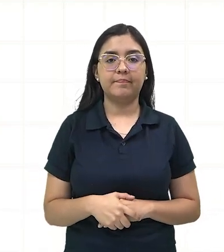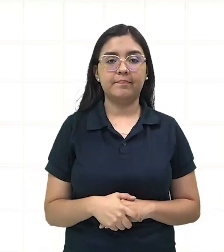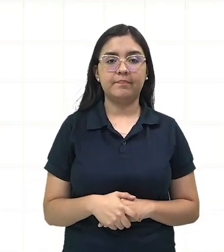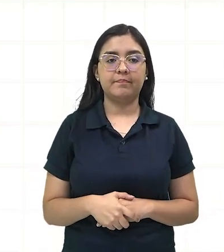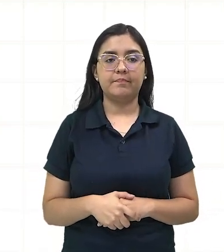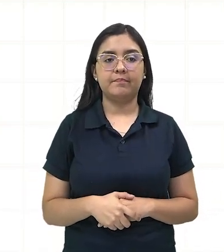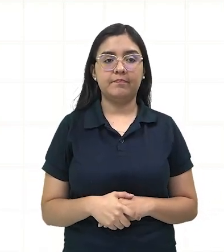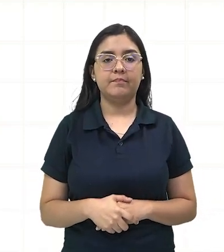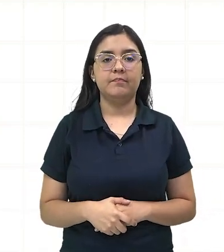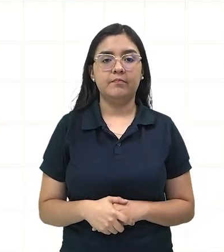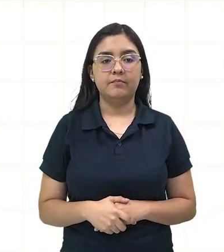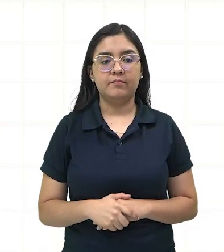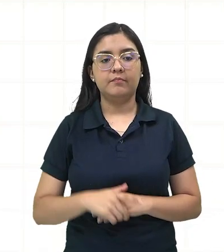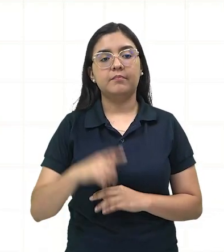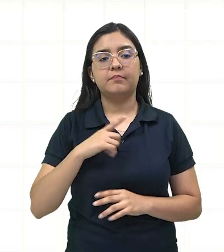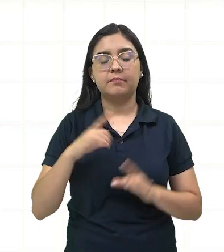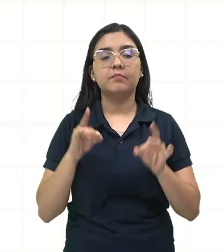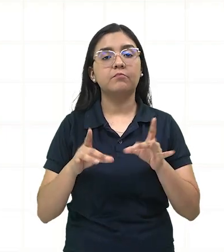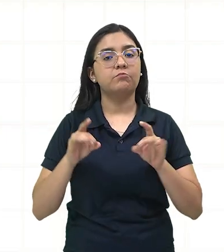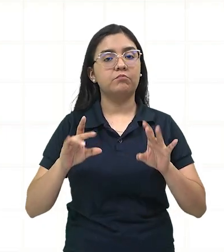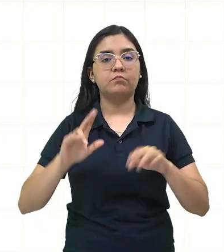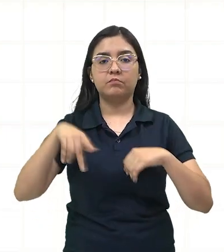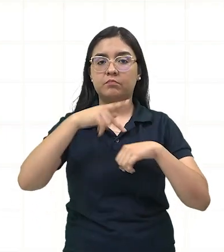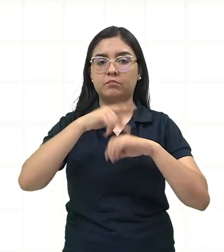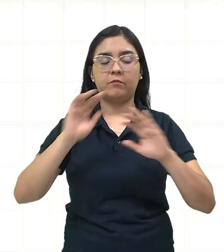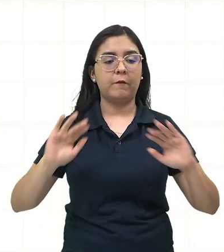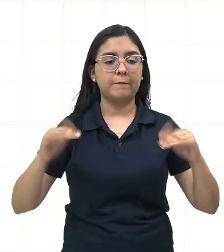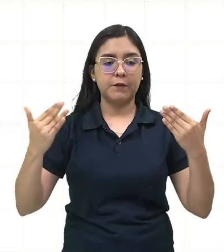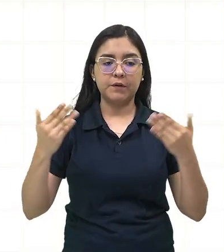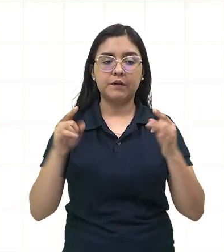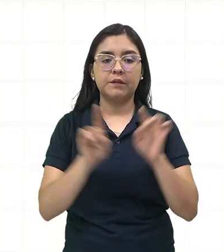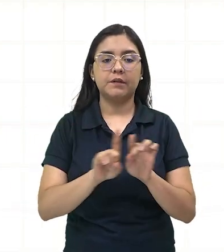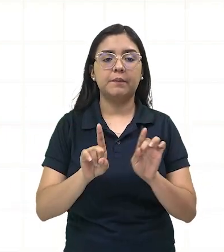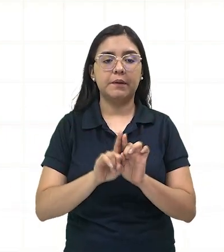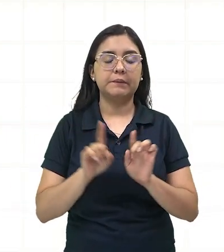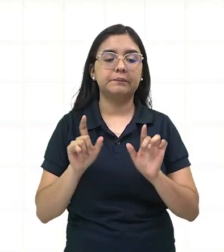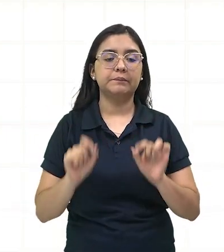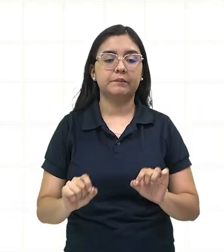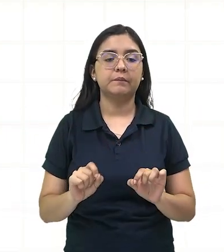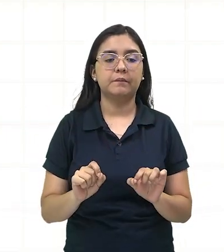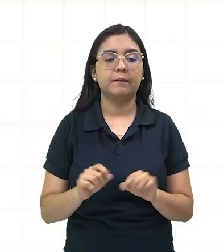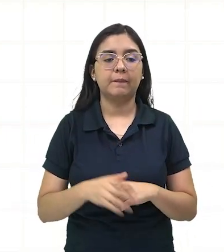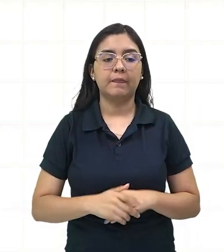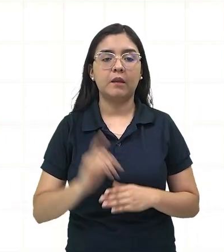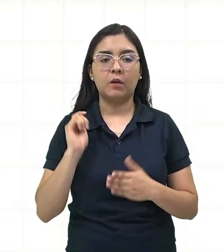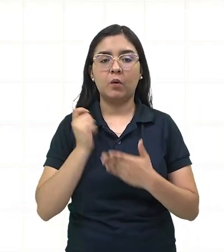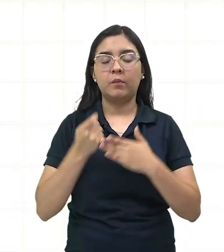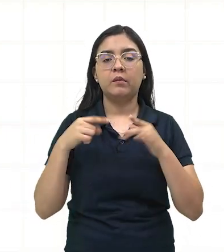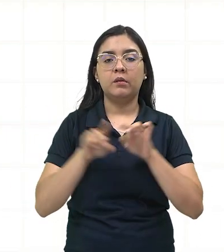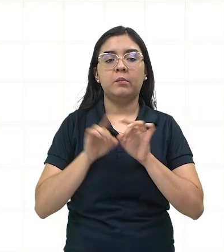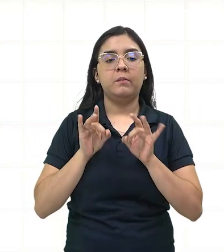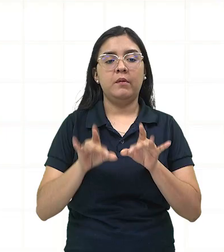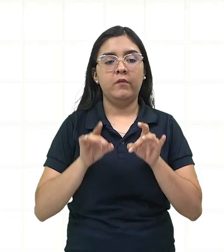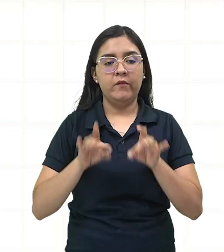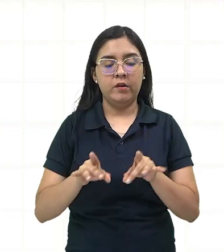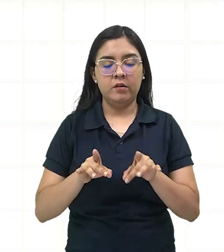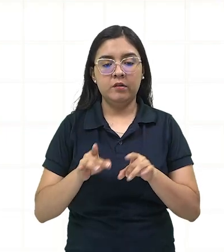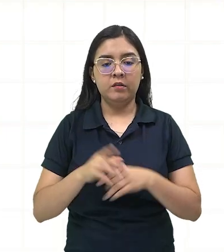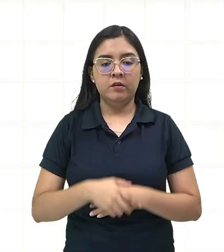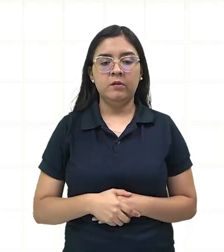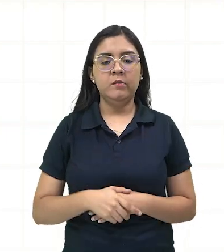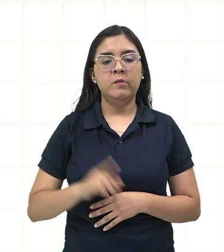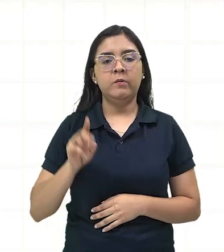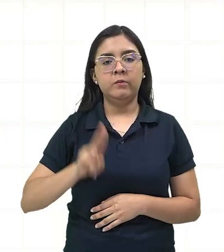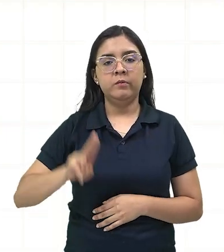para o comércio internacional. Ela é utilizada como cotação para fazer essa compra e venda, ainda é adotado o